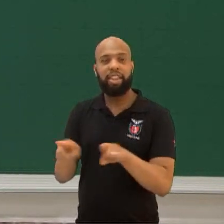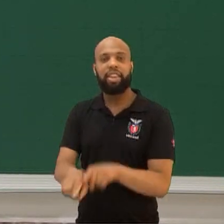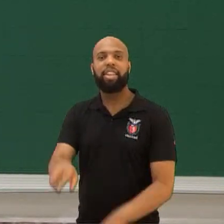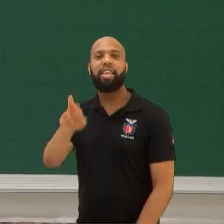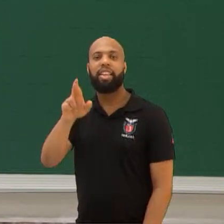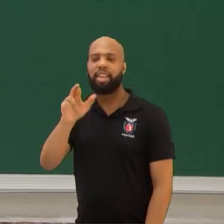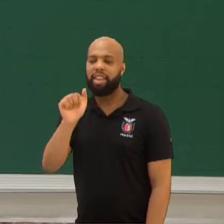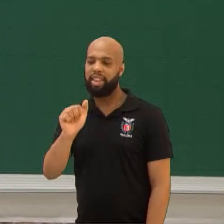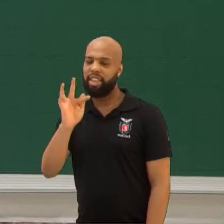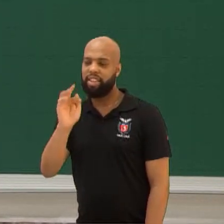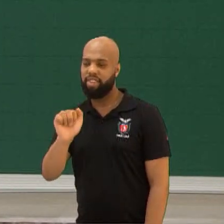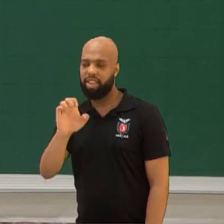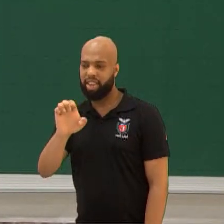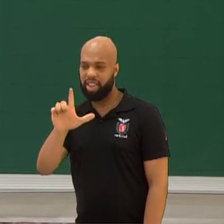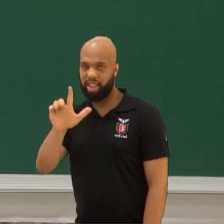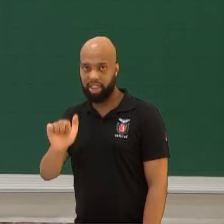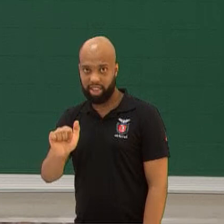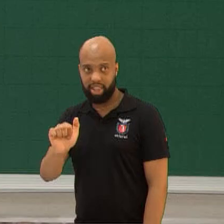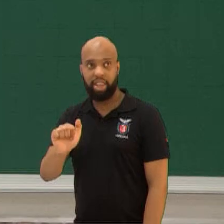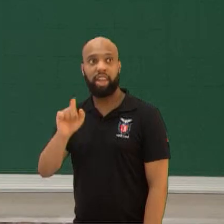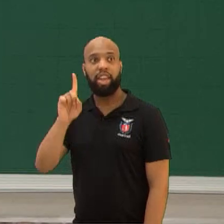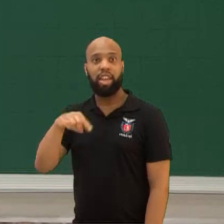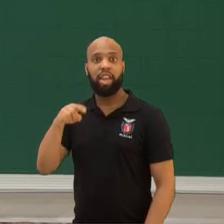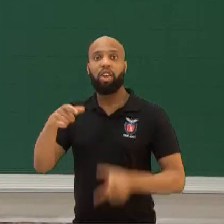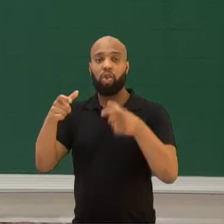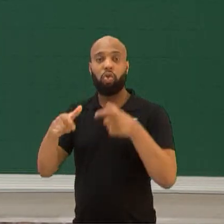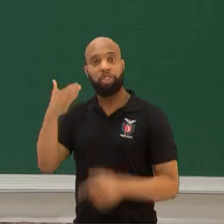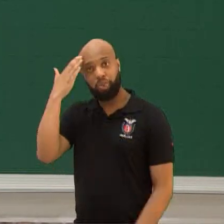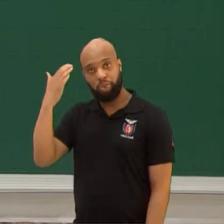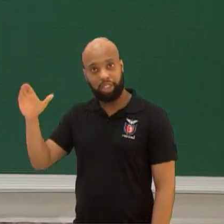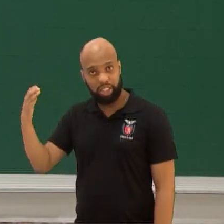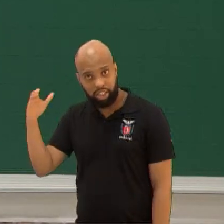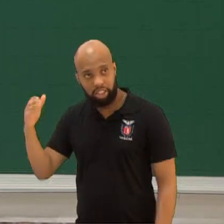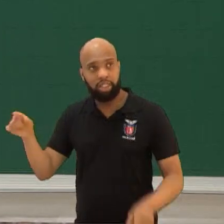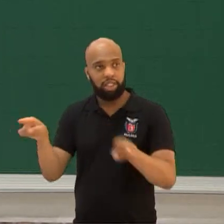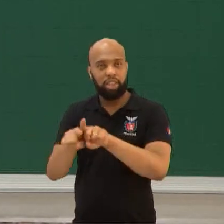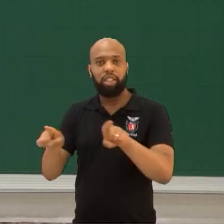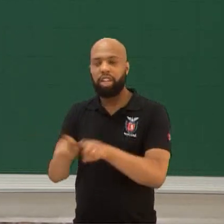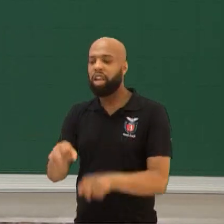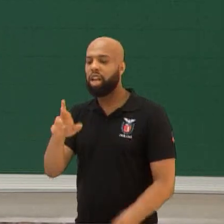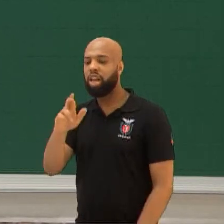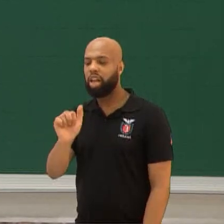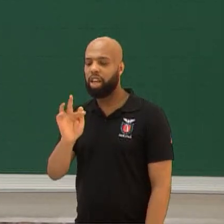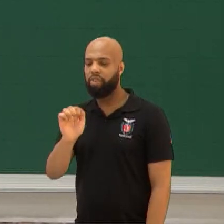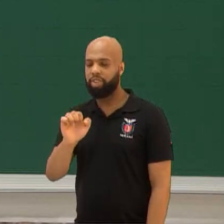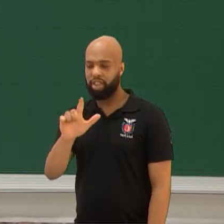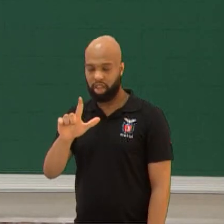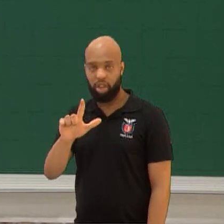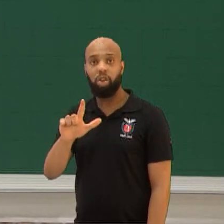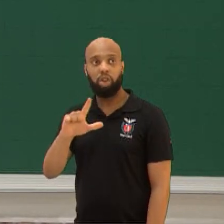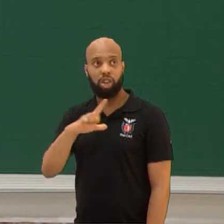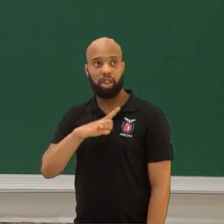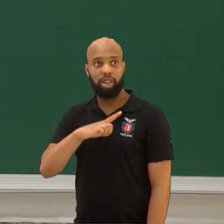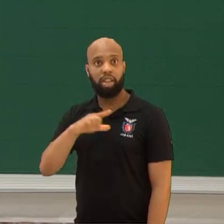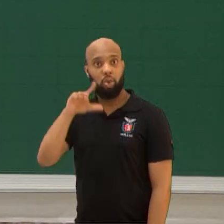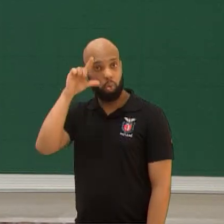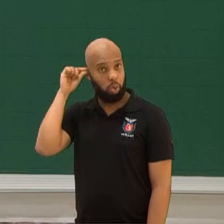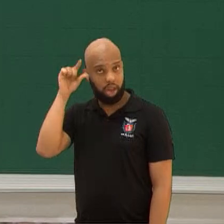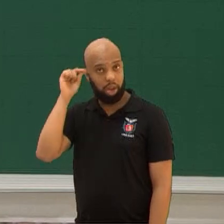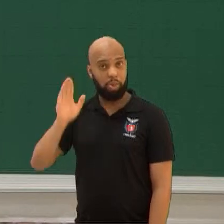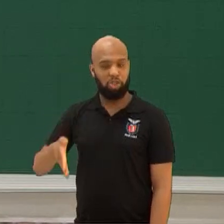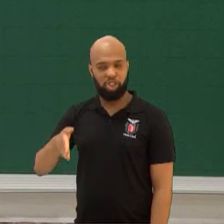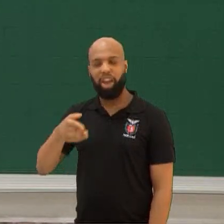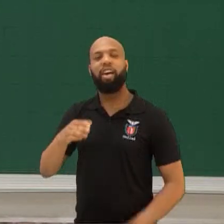Rafaela Elizabeth Barbosa, do Colégio Estadual Polivalente de Curitiba, Rafael Rocha, do Colégio Ana Wanda Bussara de Guarapuava, já